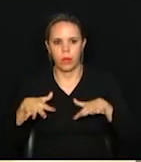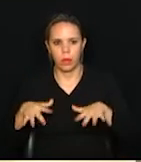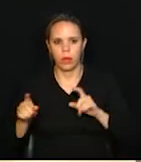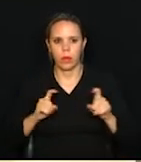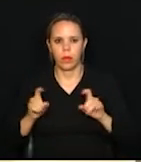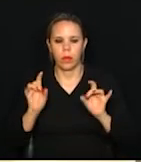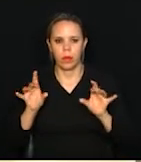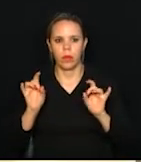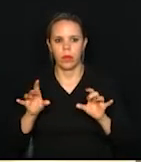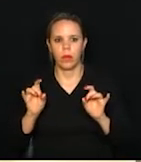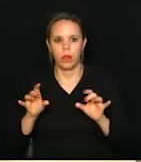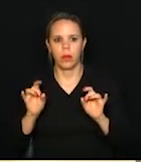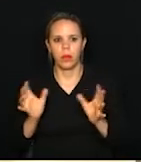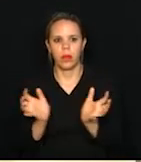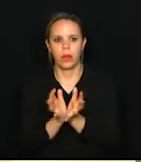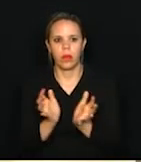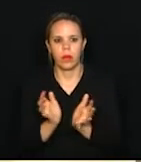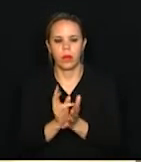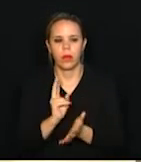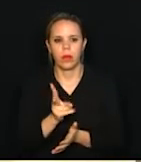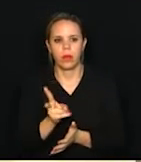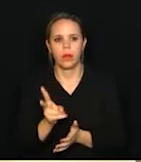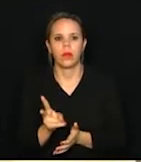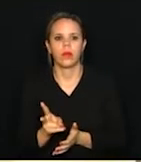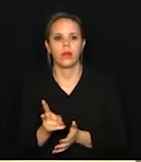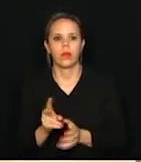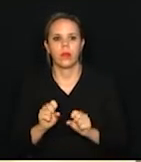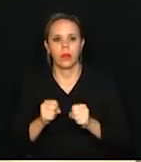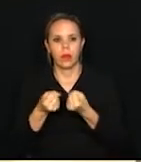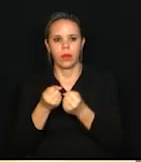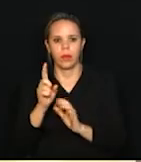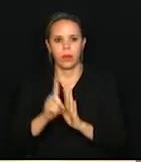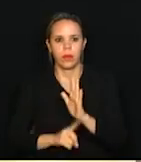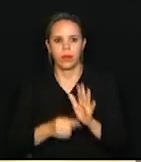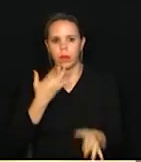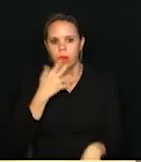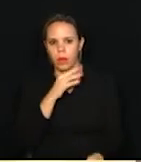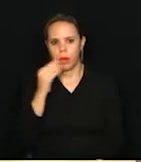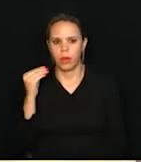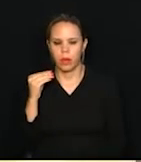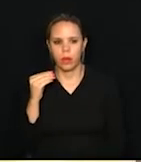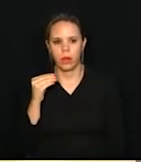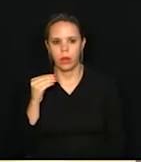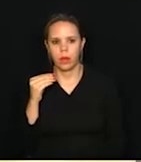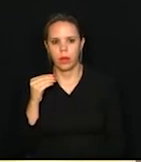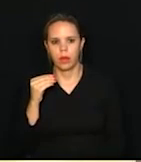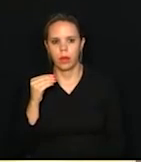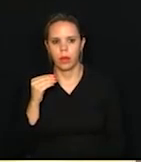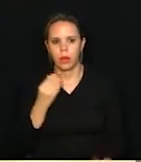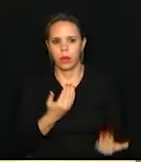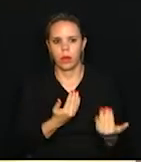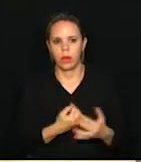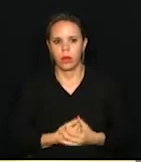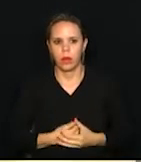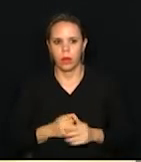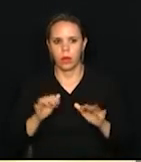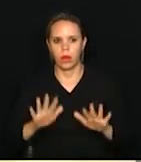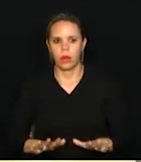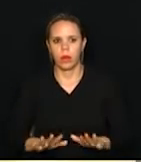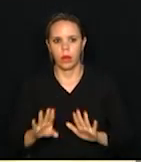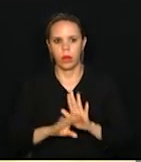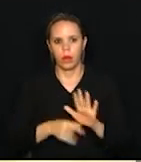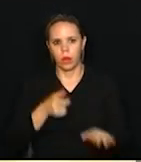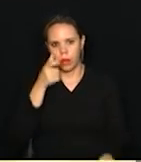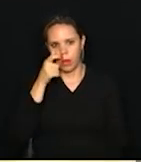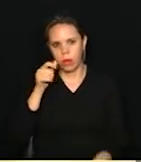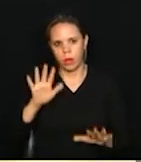reunião extraordinária da Comissão Permanente de Defesa dos Direitos da Criança, do Adolescente e da Juventude. Fique com a gente,